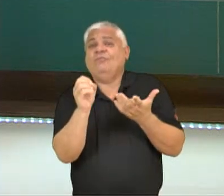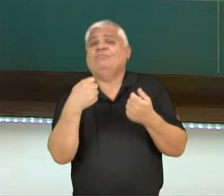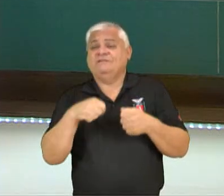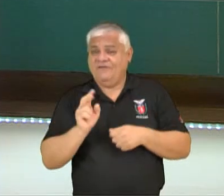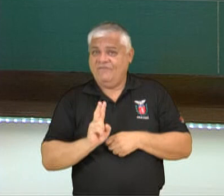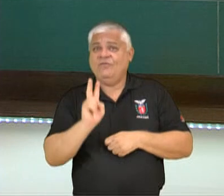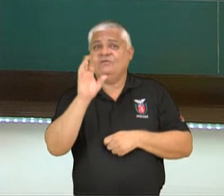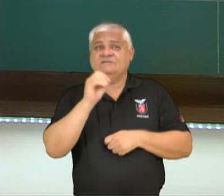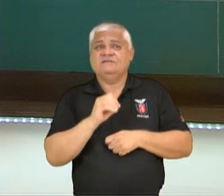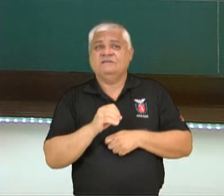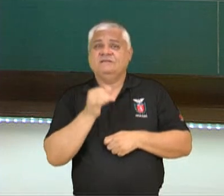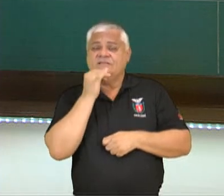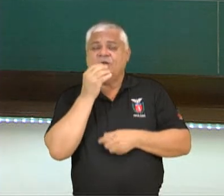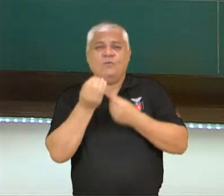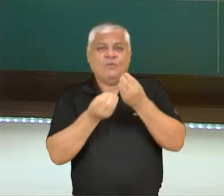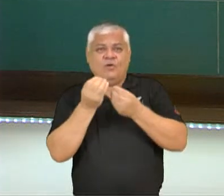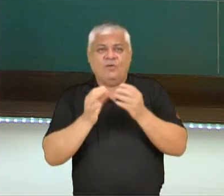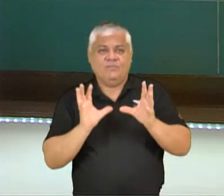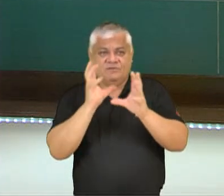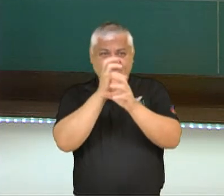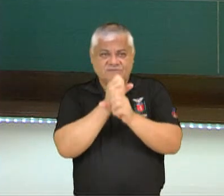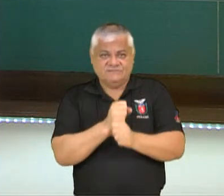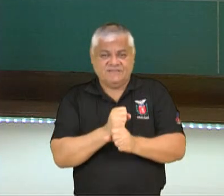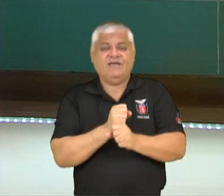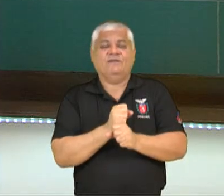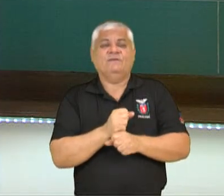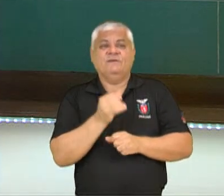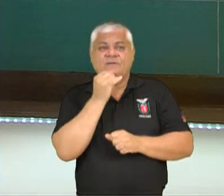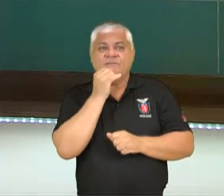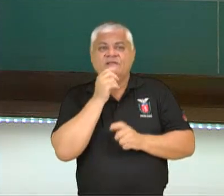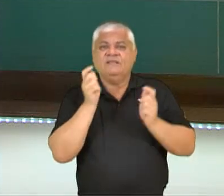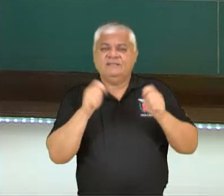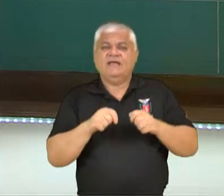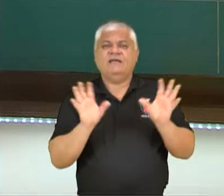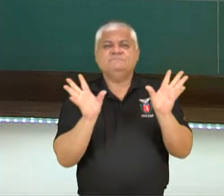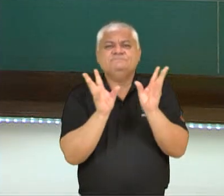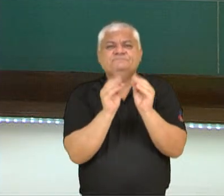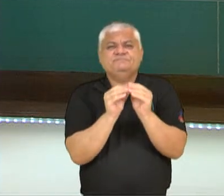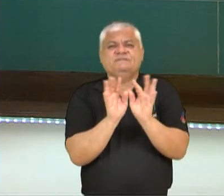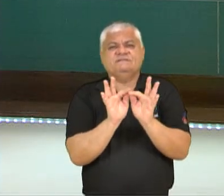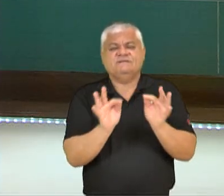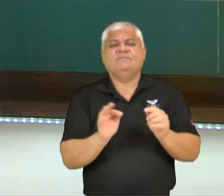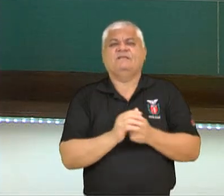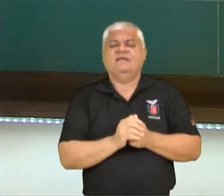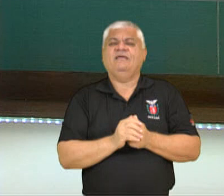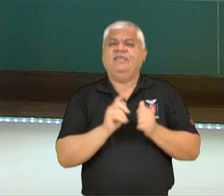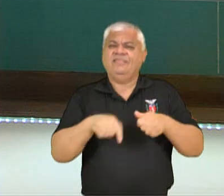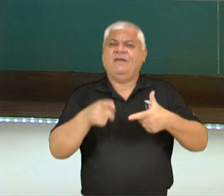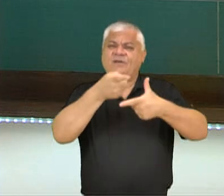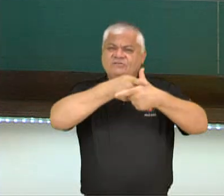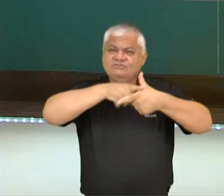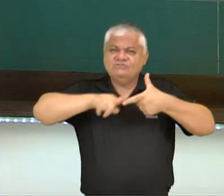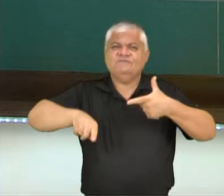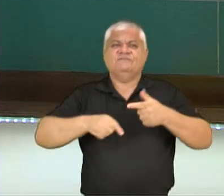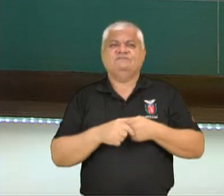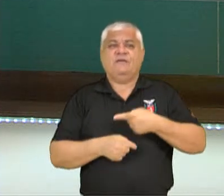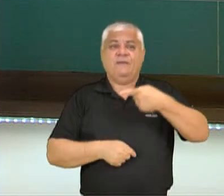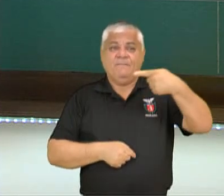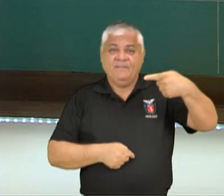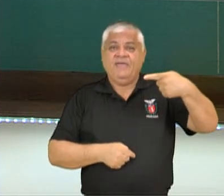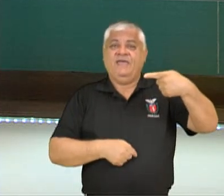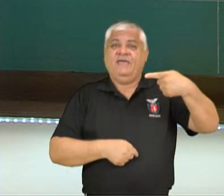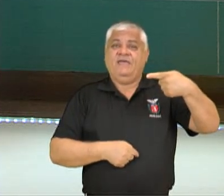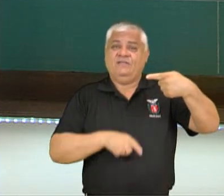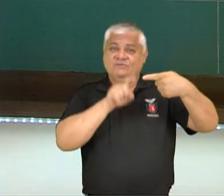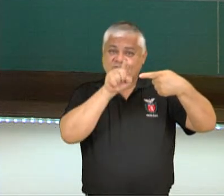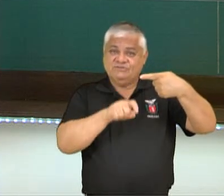Então, rapidinho, calculando aqui os zeros dessa função, eu posso simplificar, posso fatorar ela, né? Menos x ao quadrado mais 40x